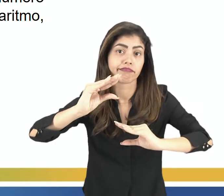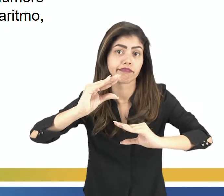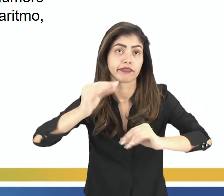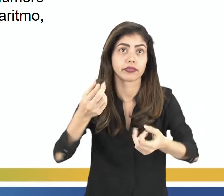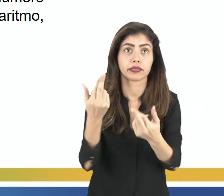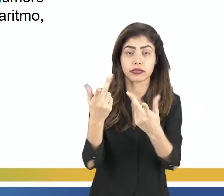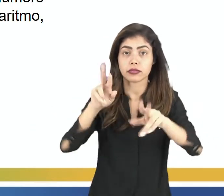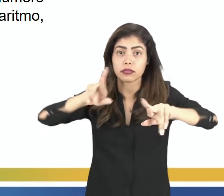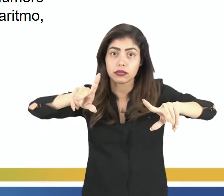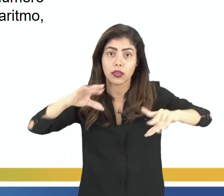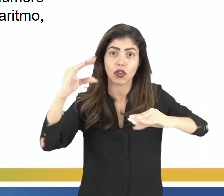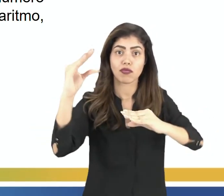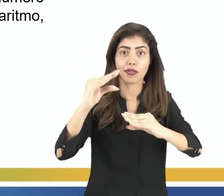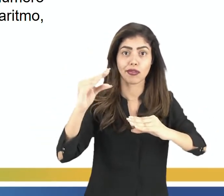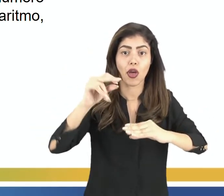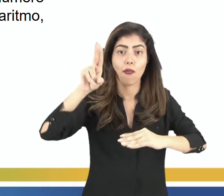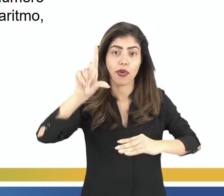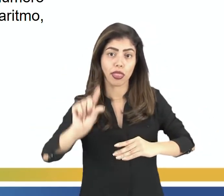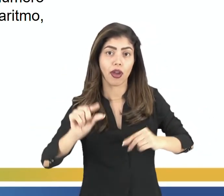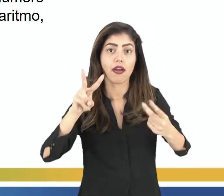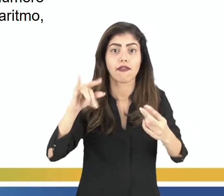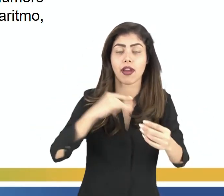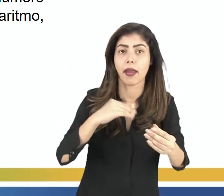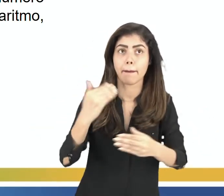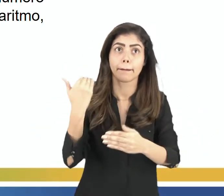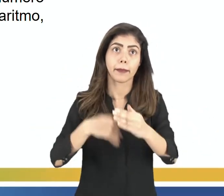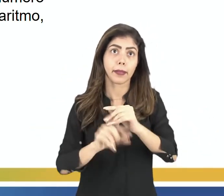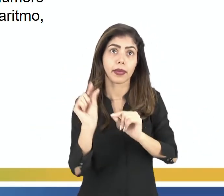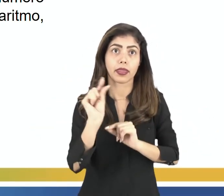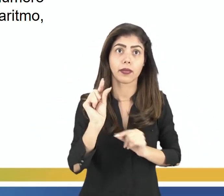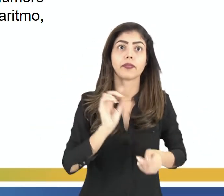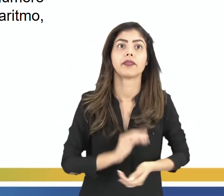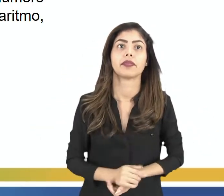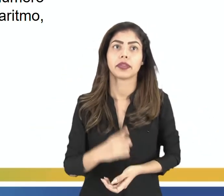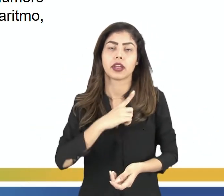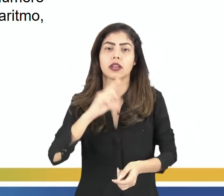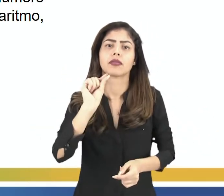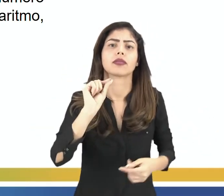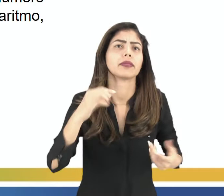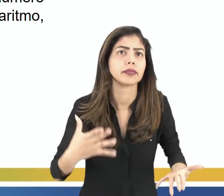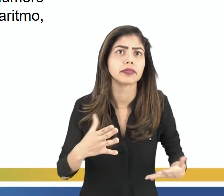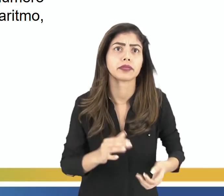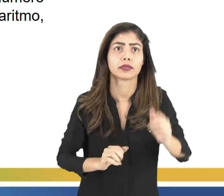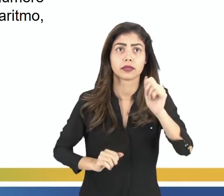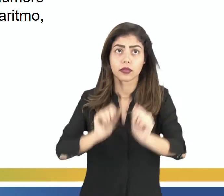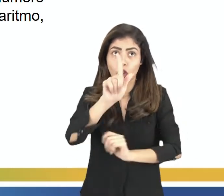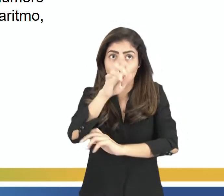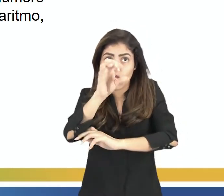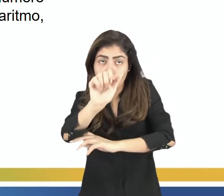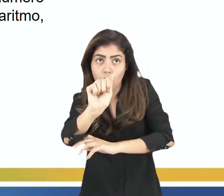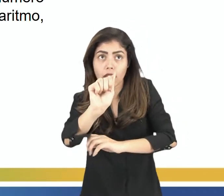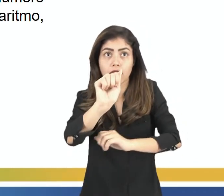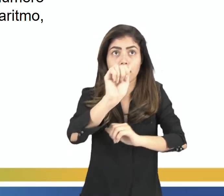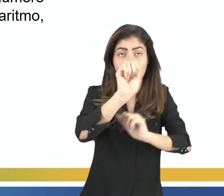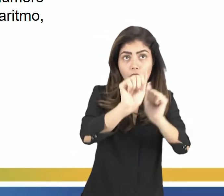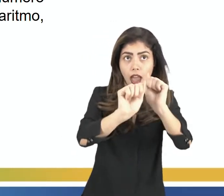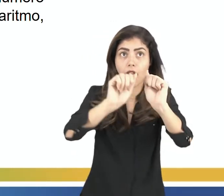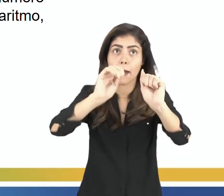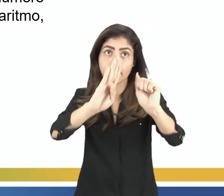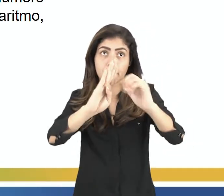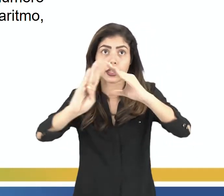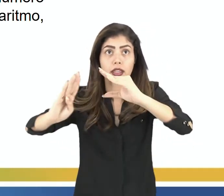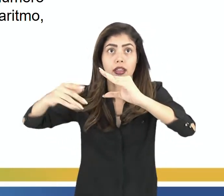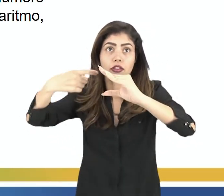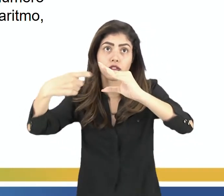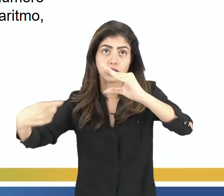da desigualdade menor, ela vai permanecer com o sinal menor. Nós temos aqui, ó, log de b na base a menor